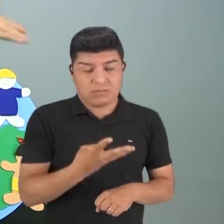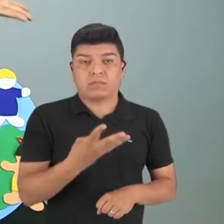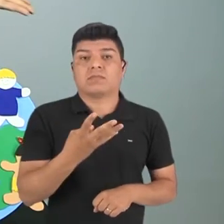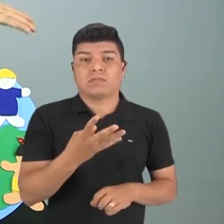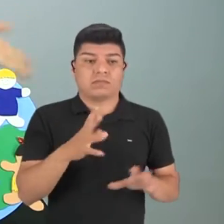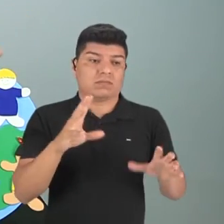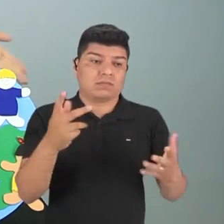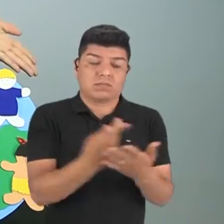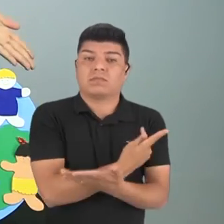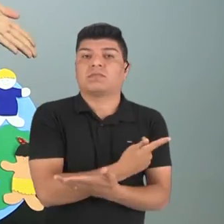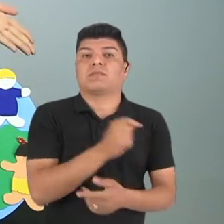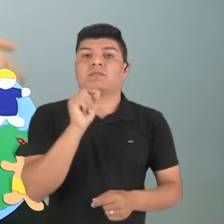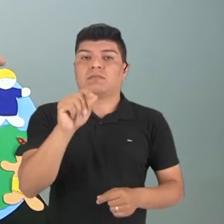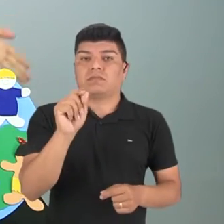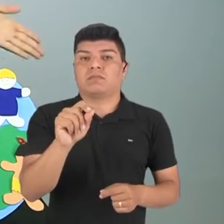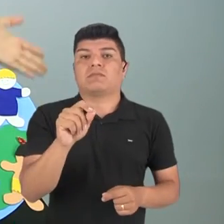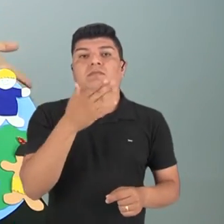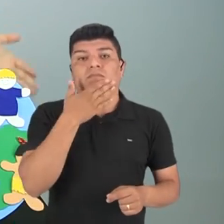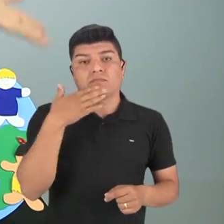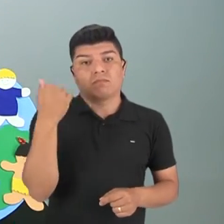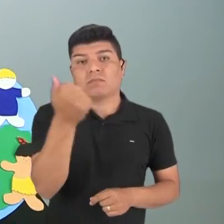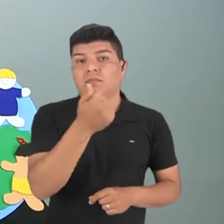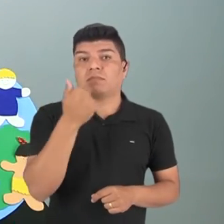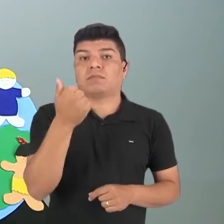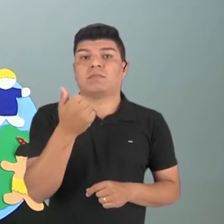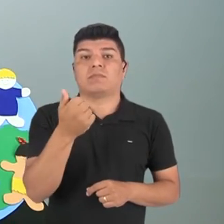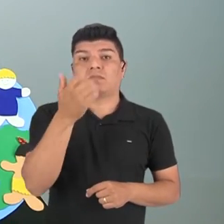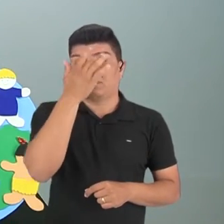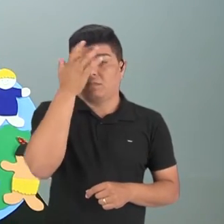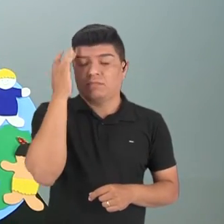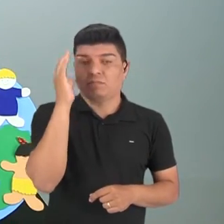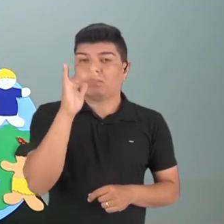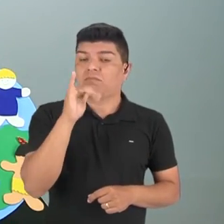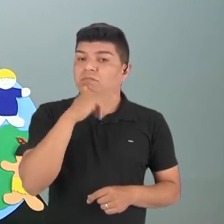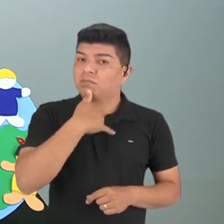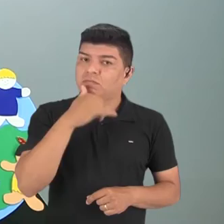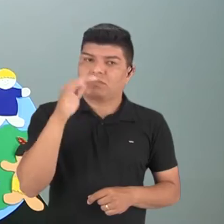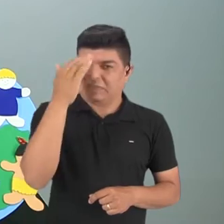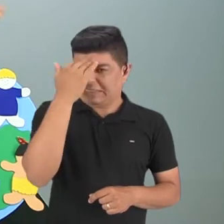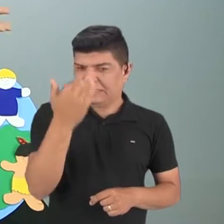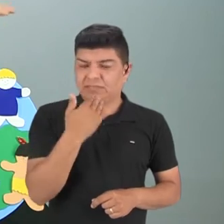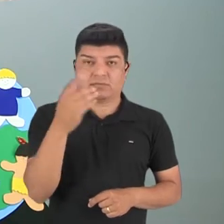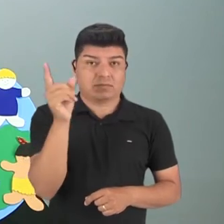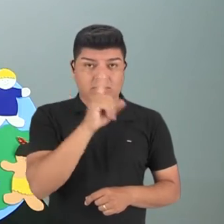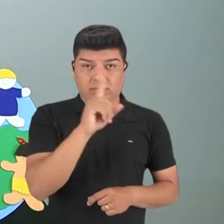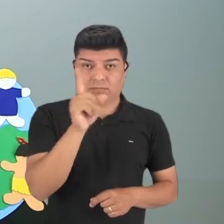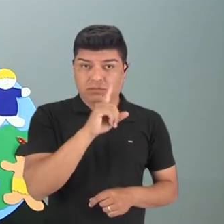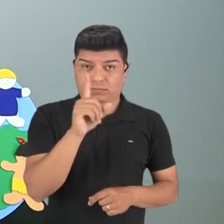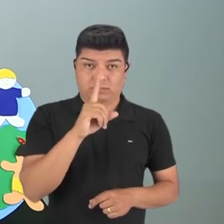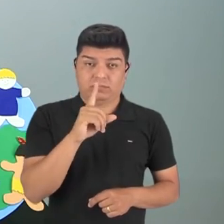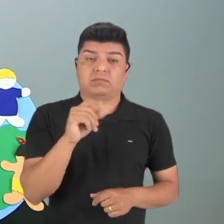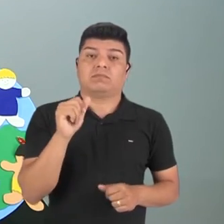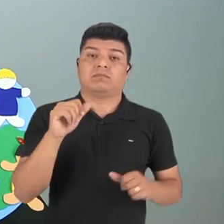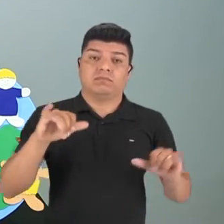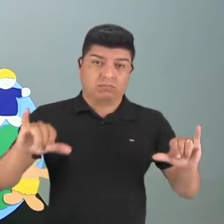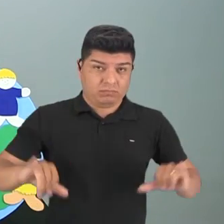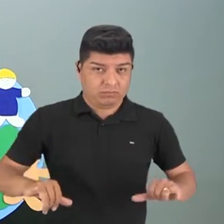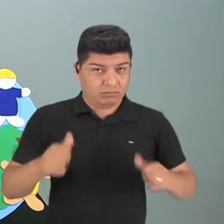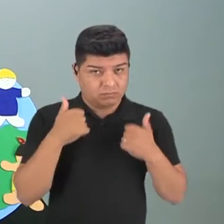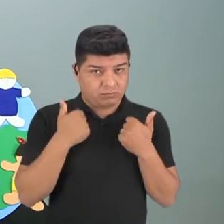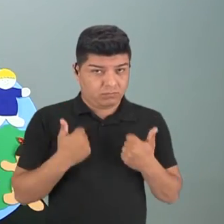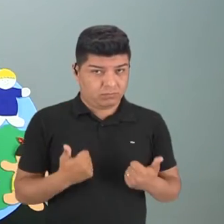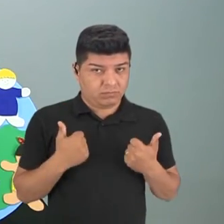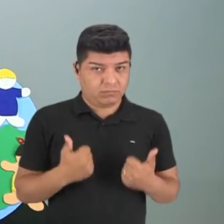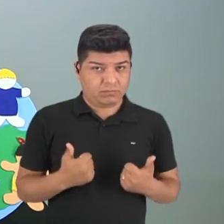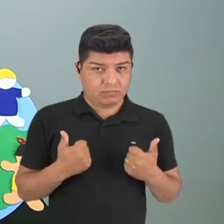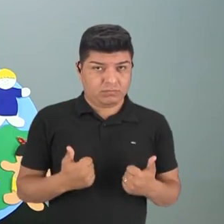resolva a situação de uma forma melhor, para que ninguém saia triste, chateado ou machucado, não é mesmo? É